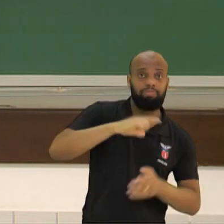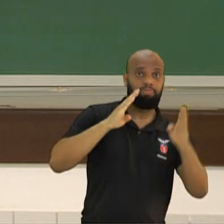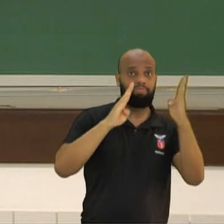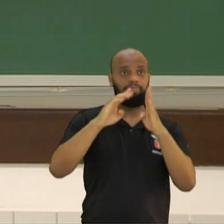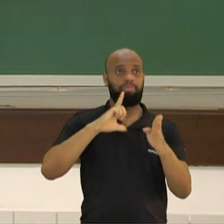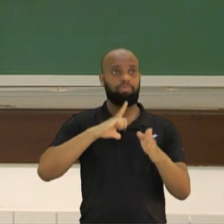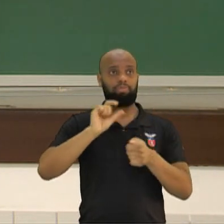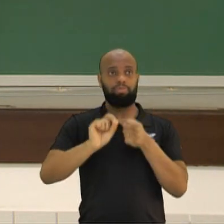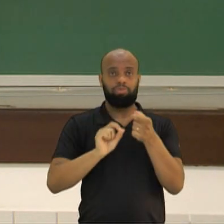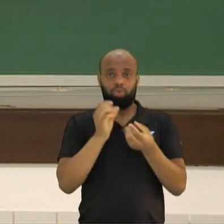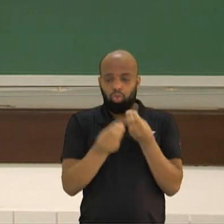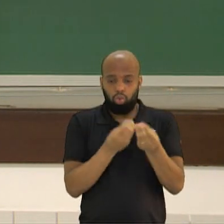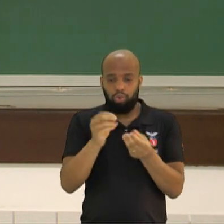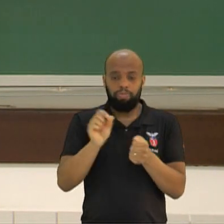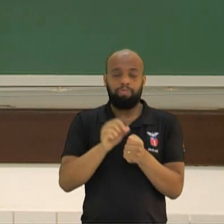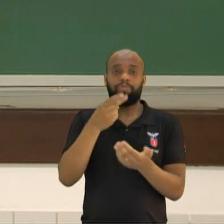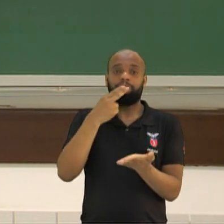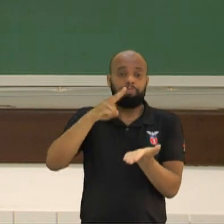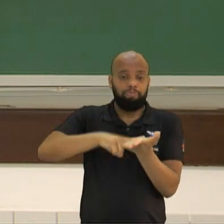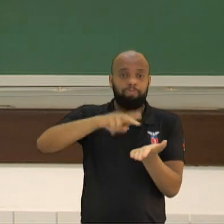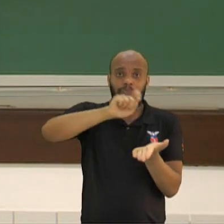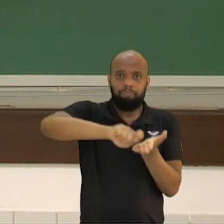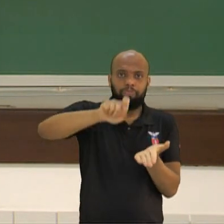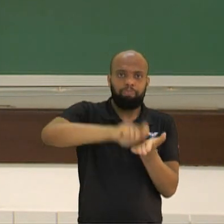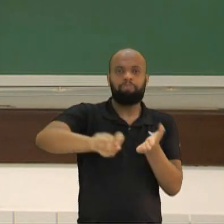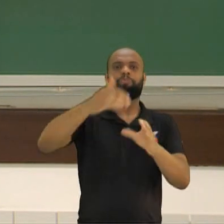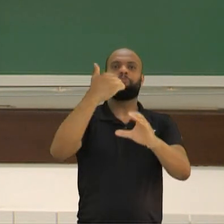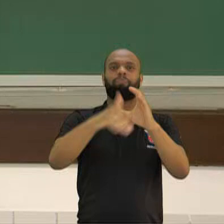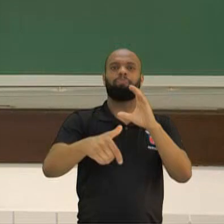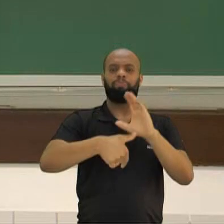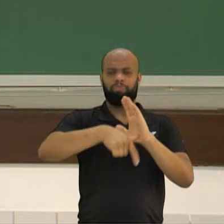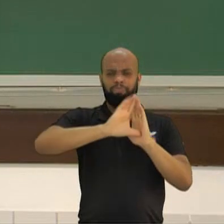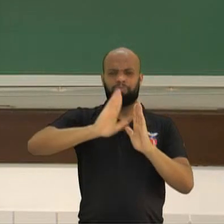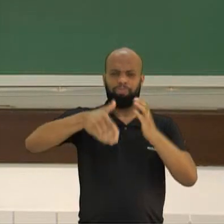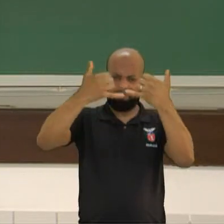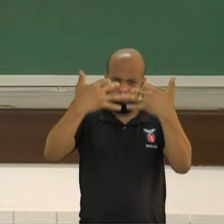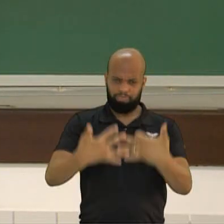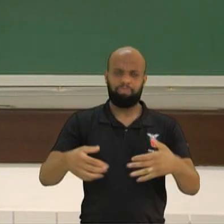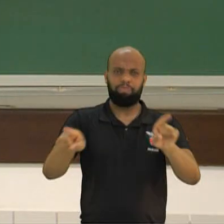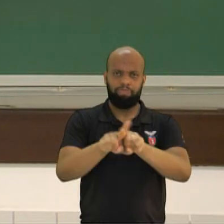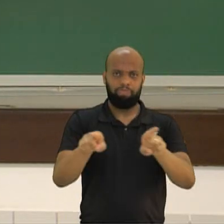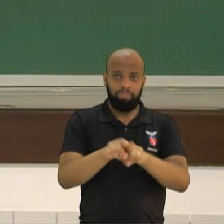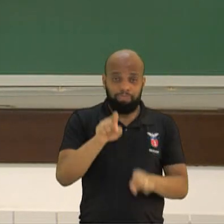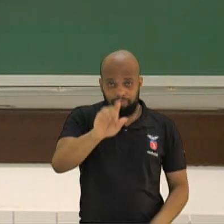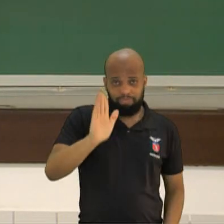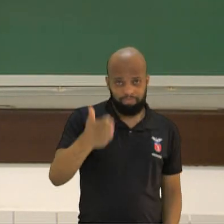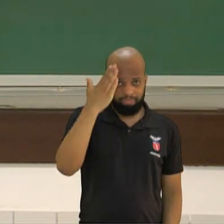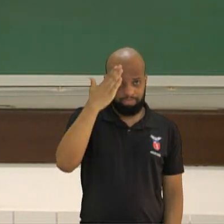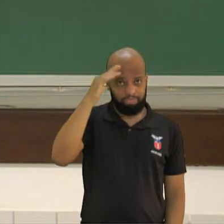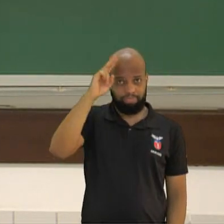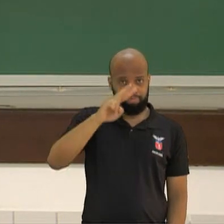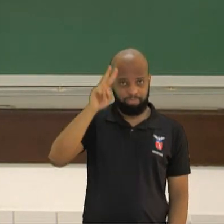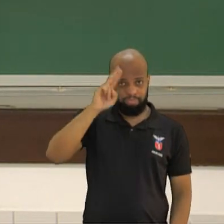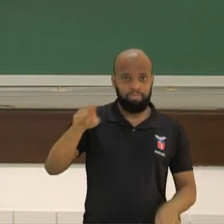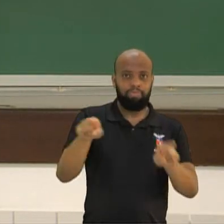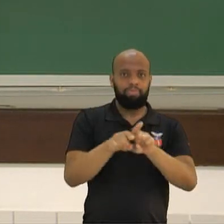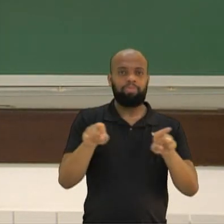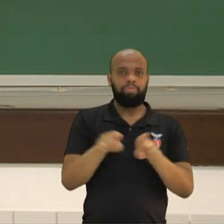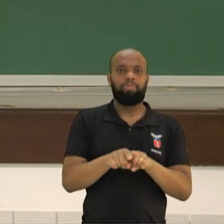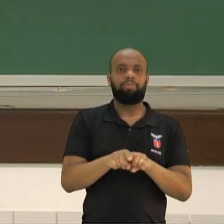era feito através de cartas, como foi explicado anteriormente para vocês na história do Charles